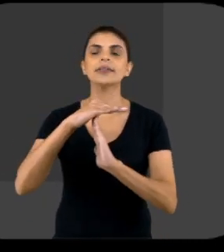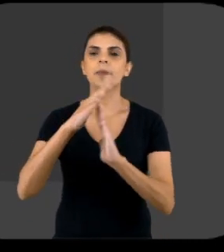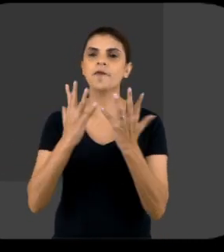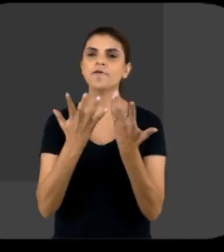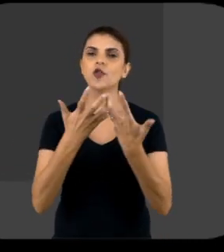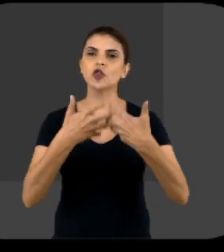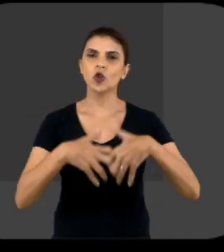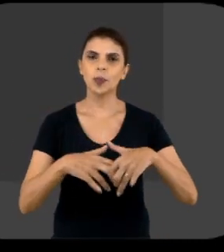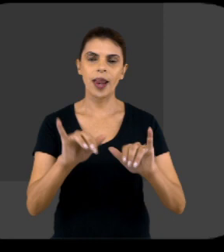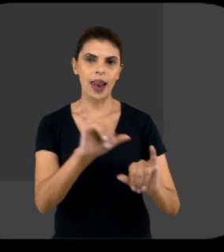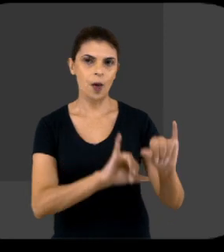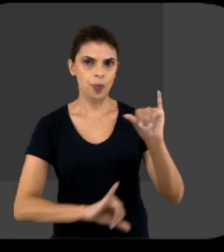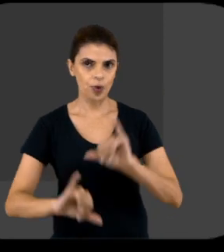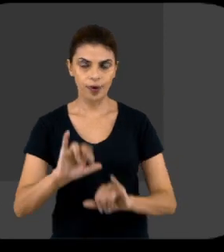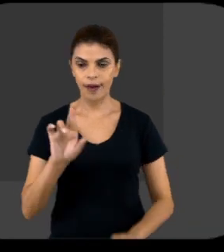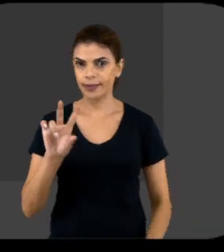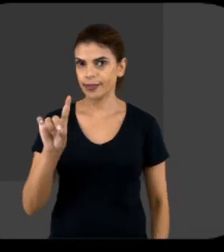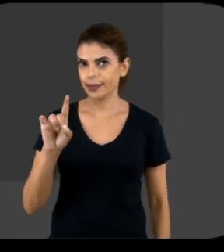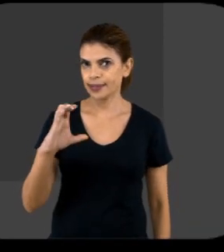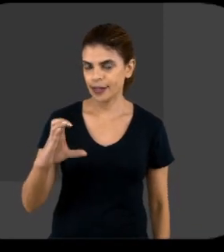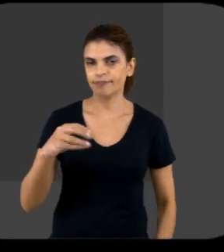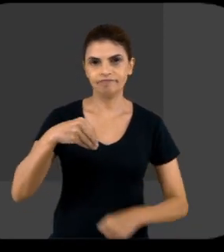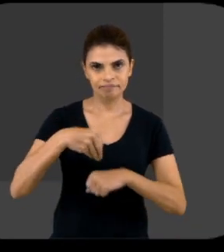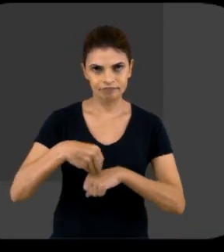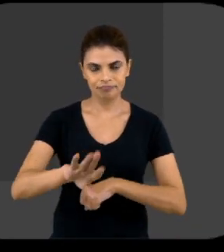país para o funcionamento de um laboratório.